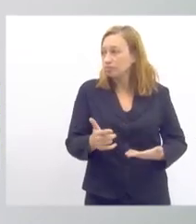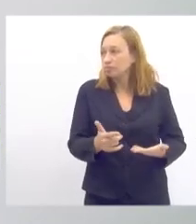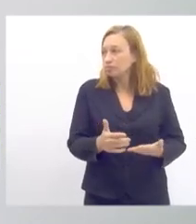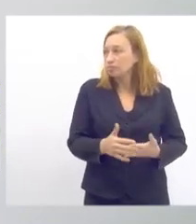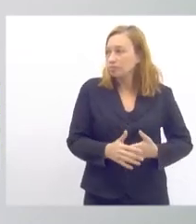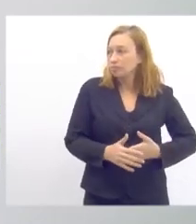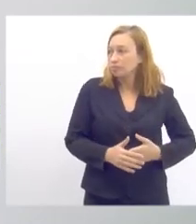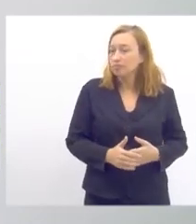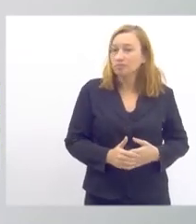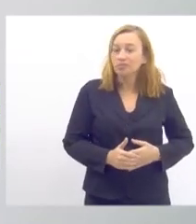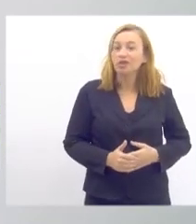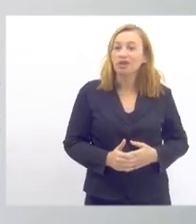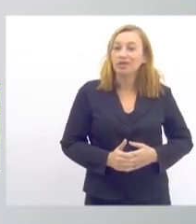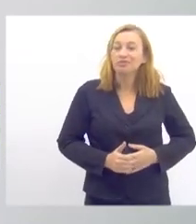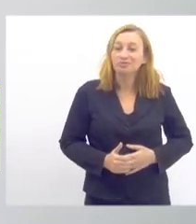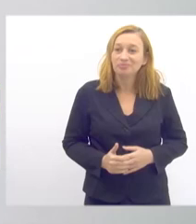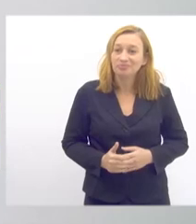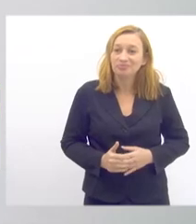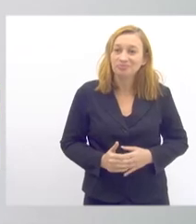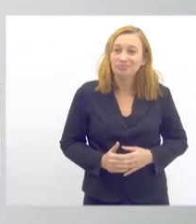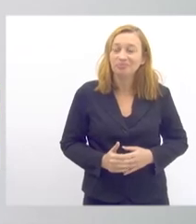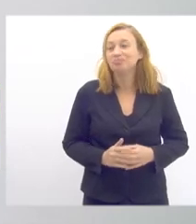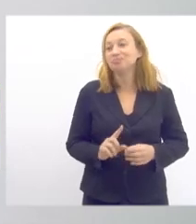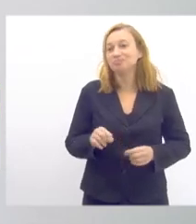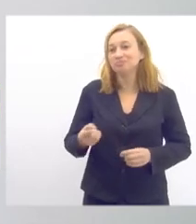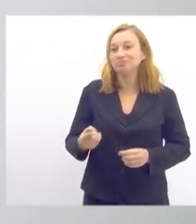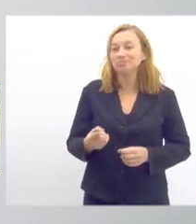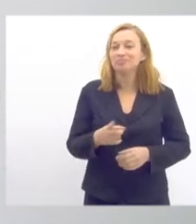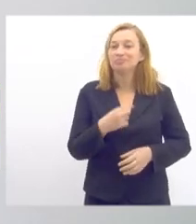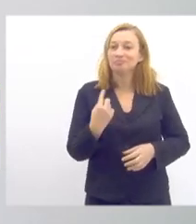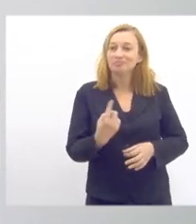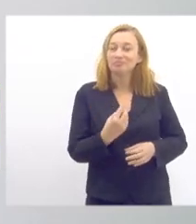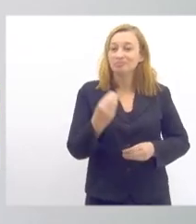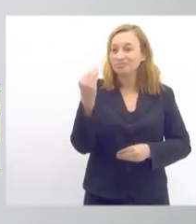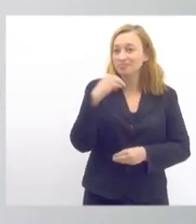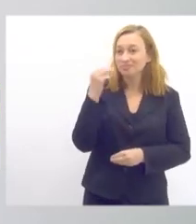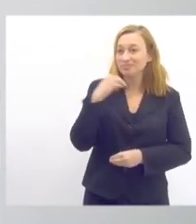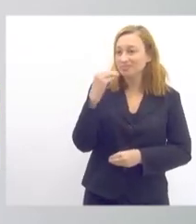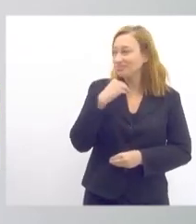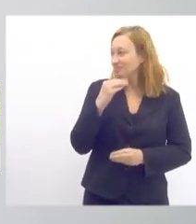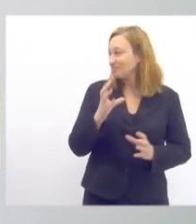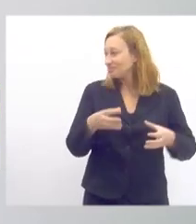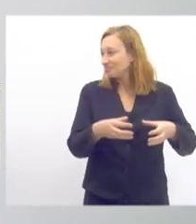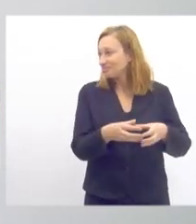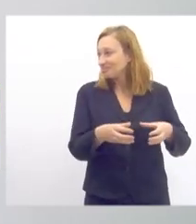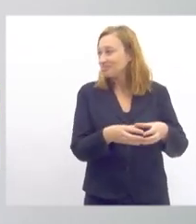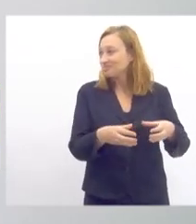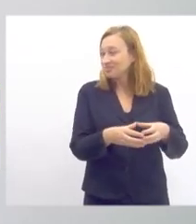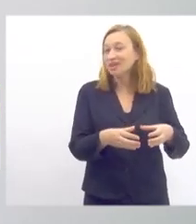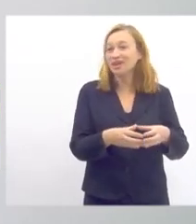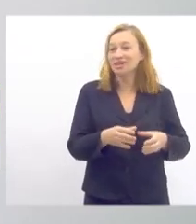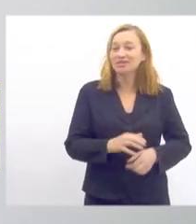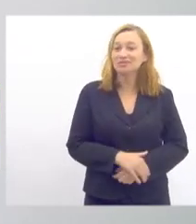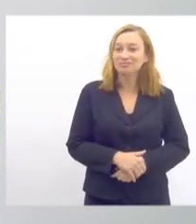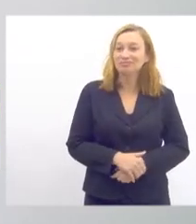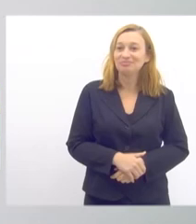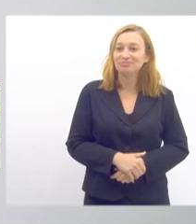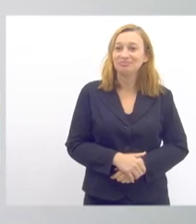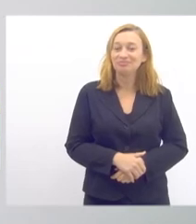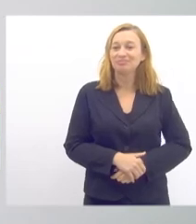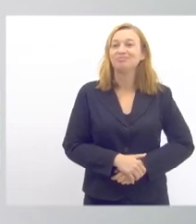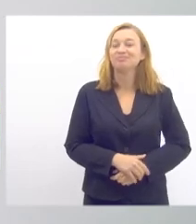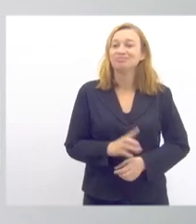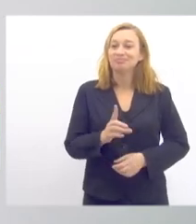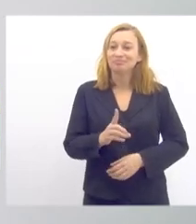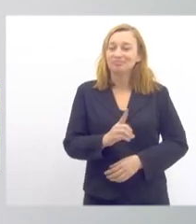sindicato está quebrado, porque o ponto está cortado e etc., o que a gente vai ter é um enfraquecimento do órgão. Porque aí eu quero também colocar aqui para o Detran,